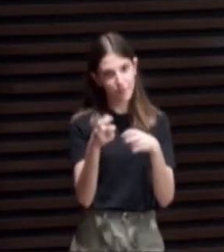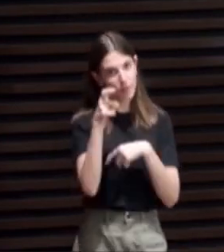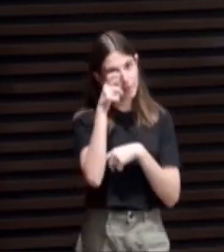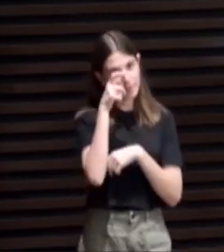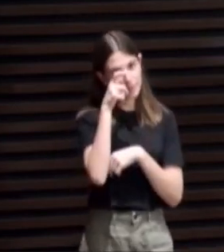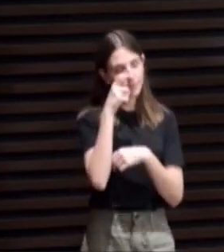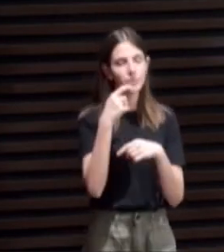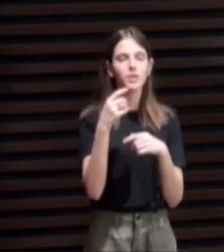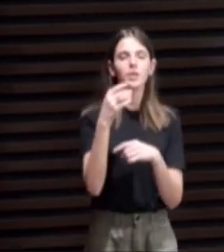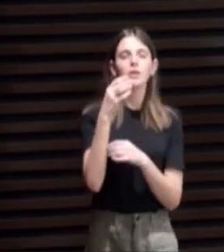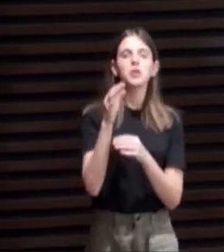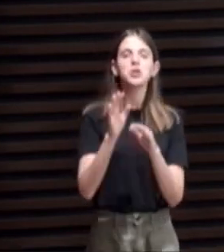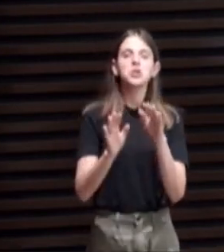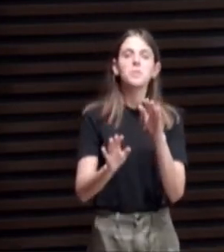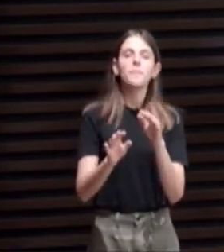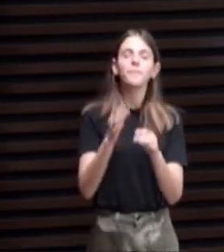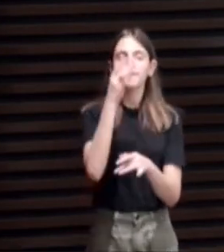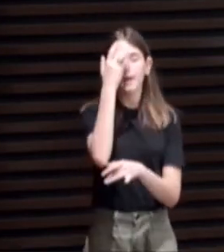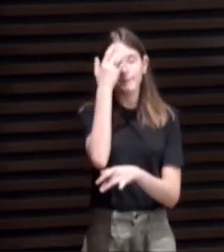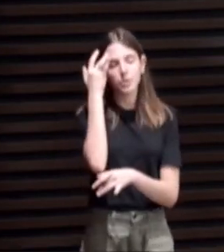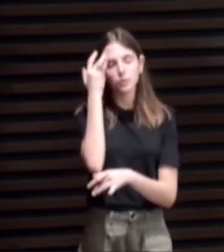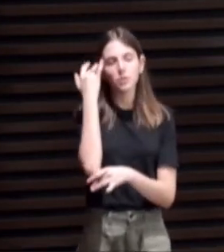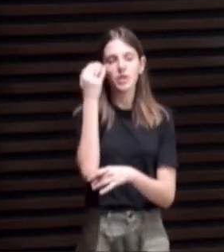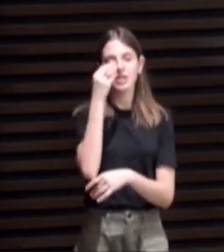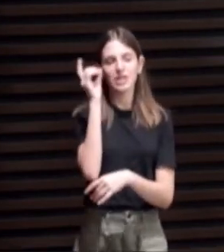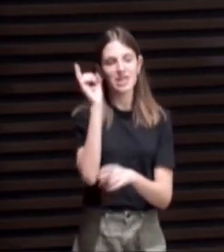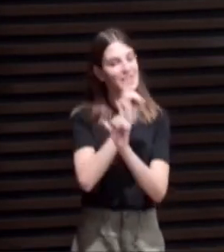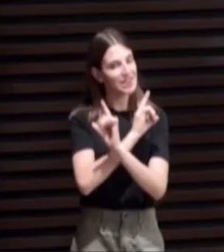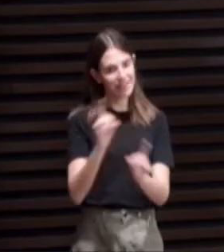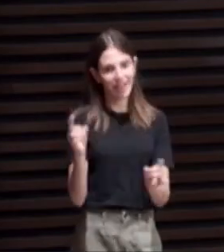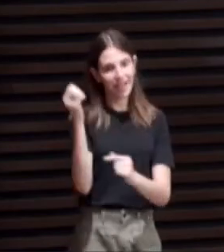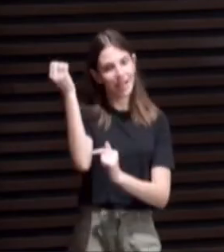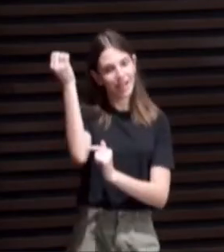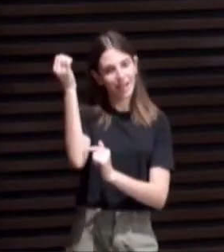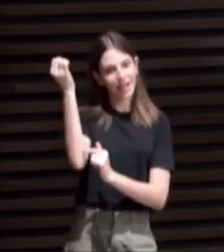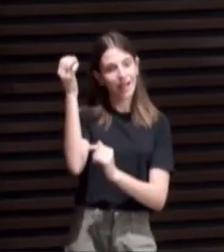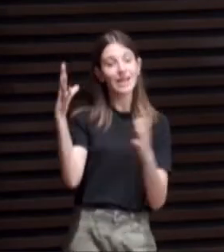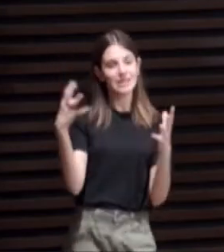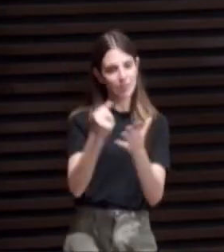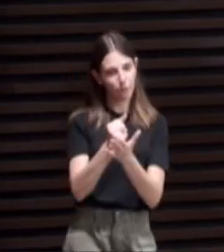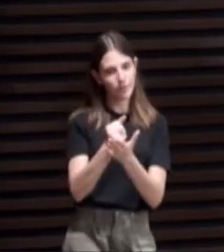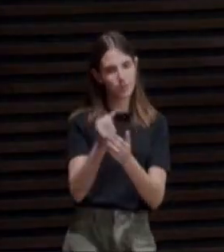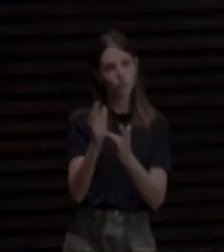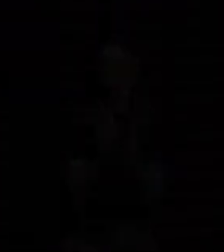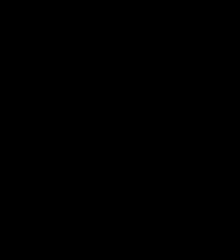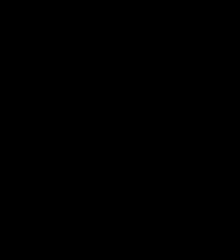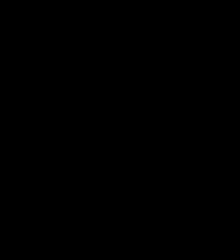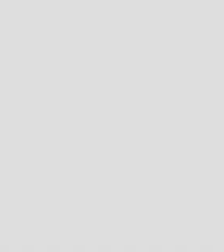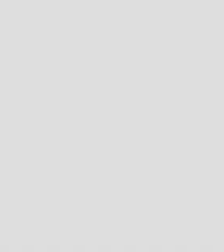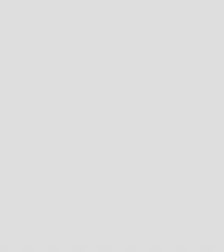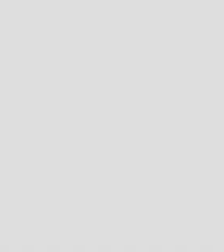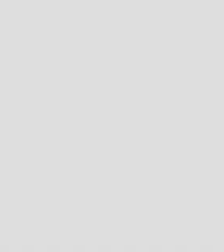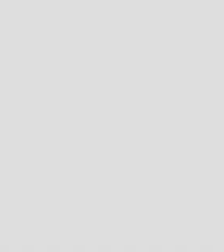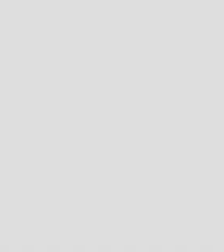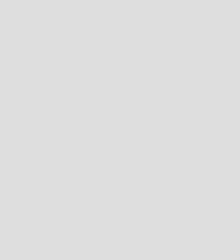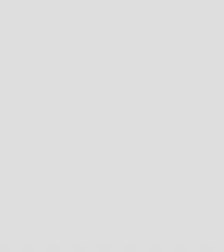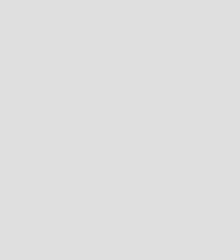nega que a salvação é feita por Jesus Cristo, ela está negando um elemento essencial.